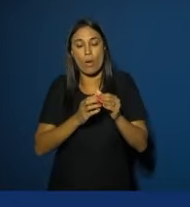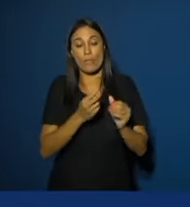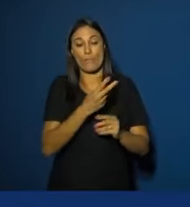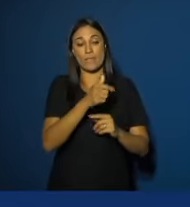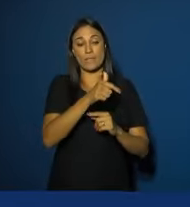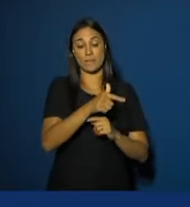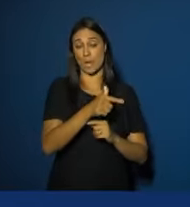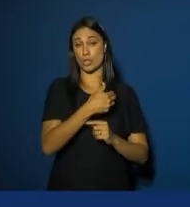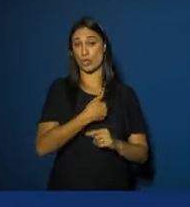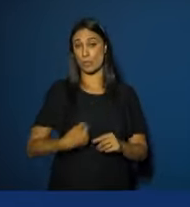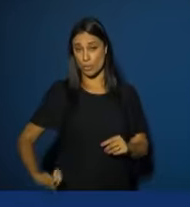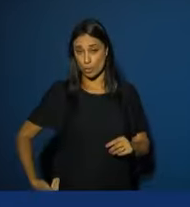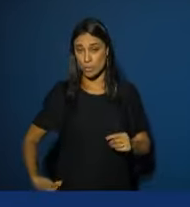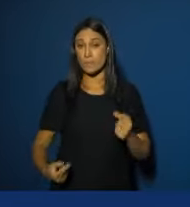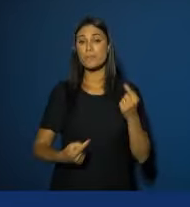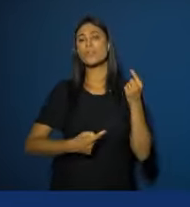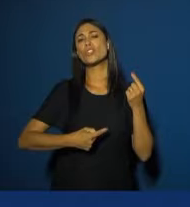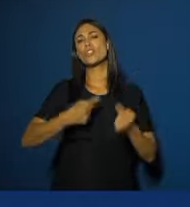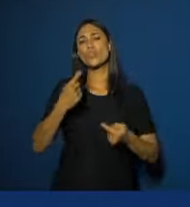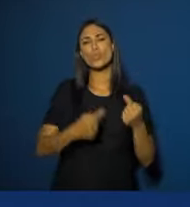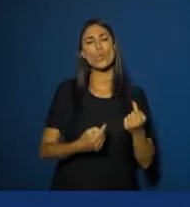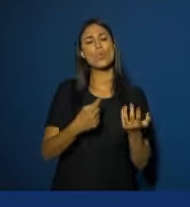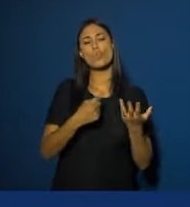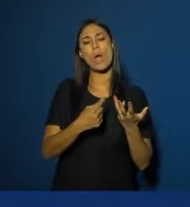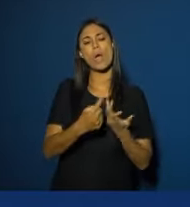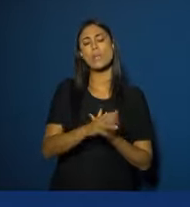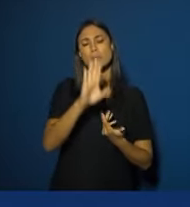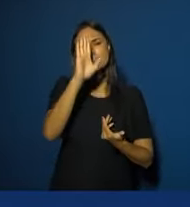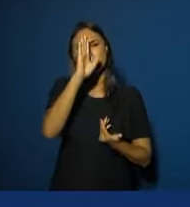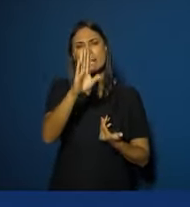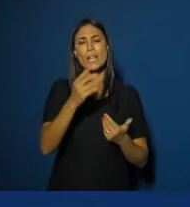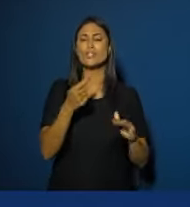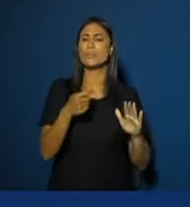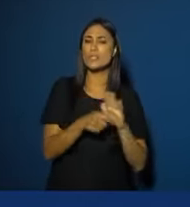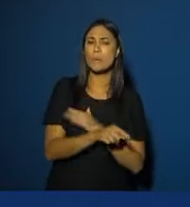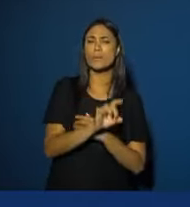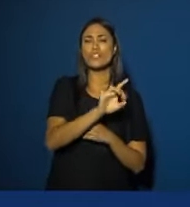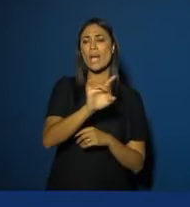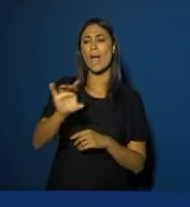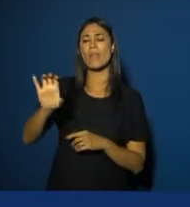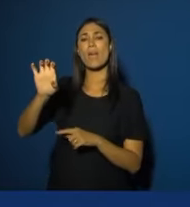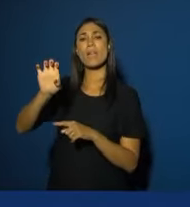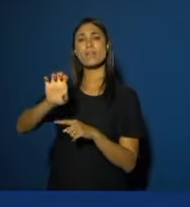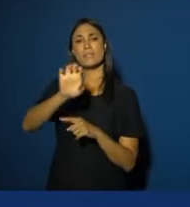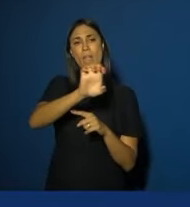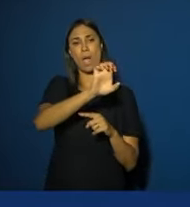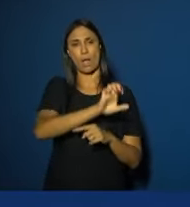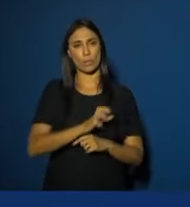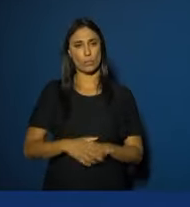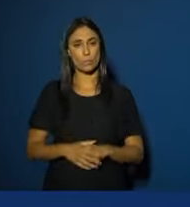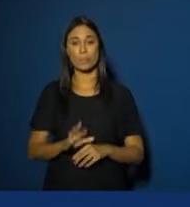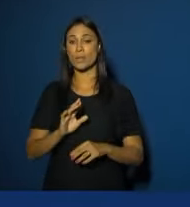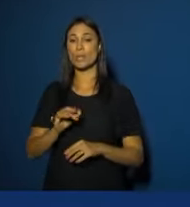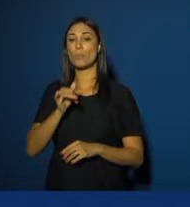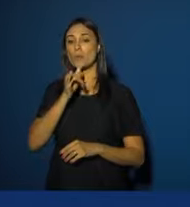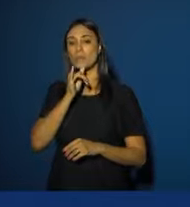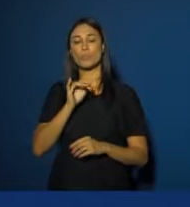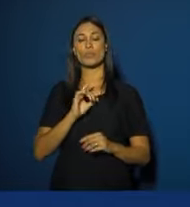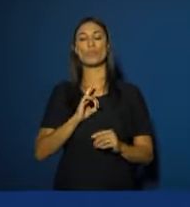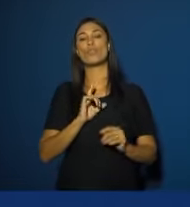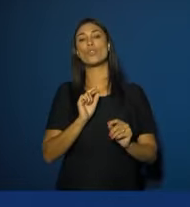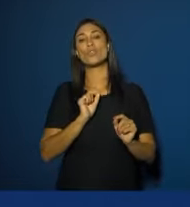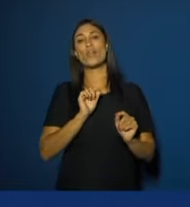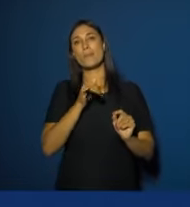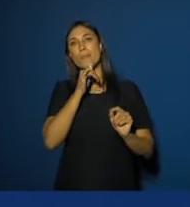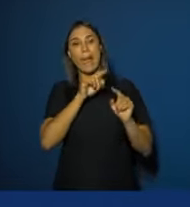governadores. Discutimos com eles quais eram as prioridades de investimento em cada estado. Então, não foi a tecnocracia que se